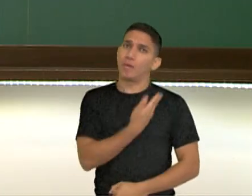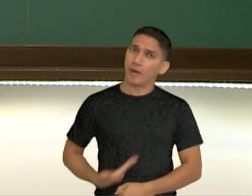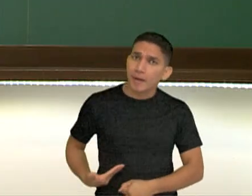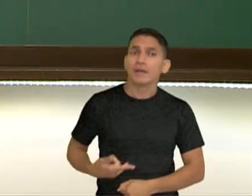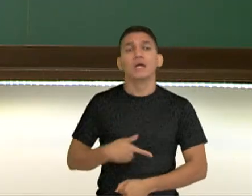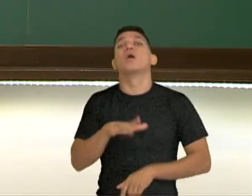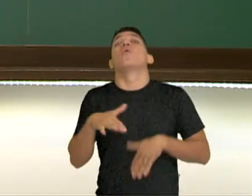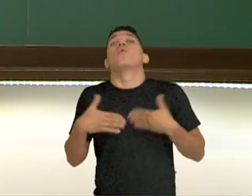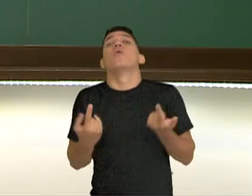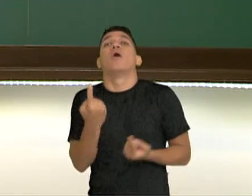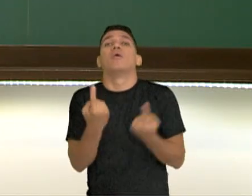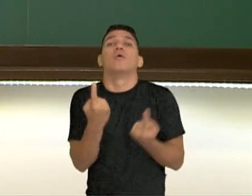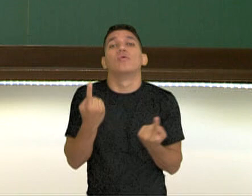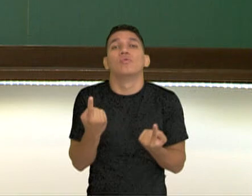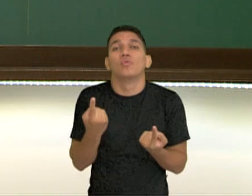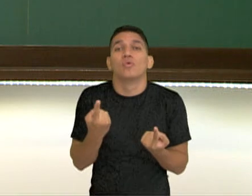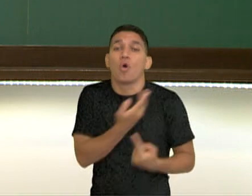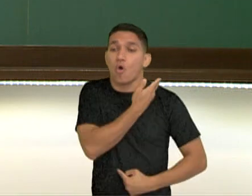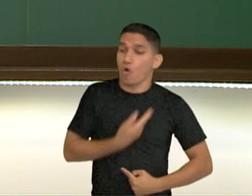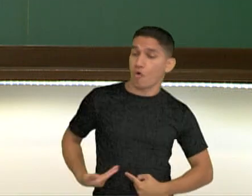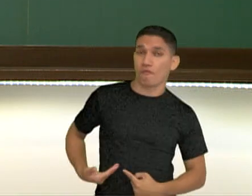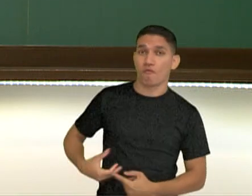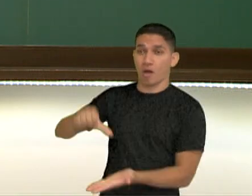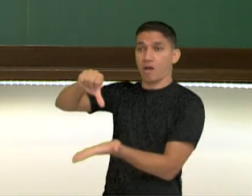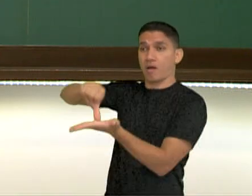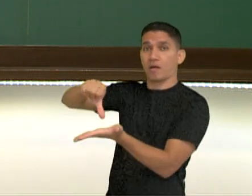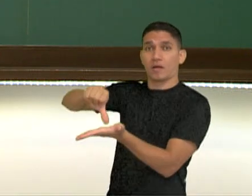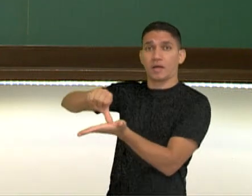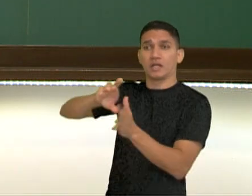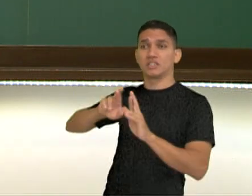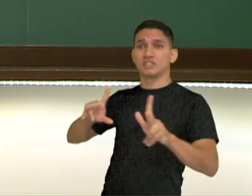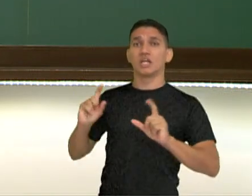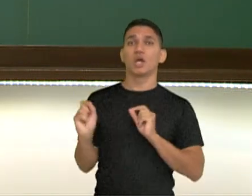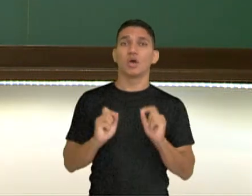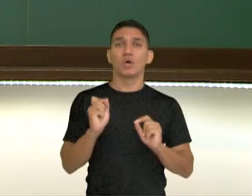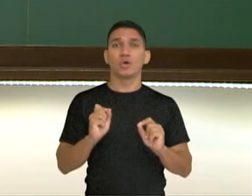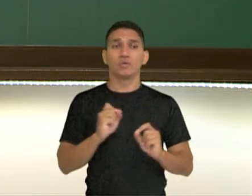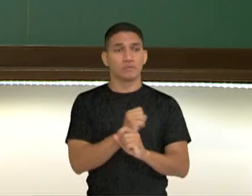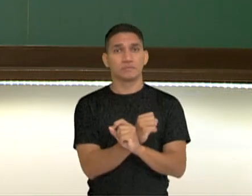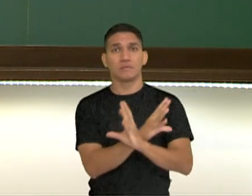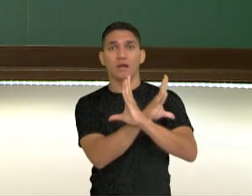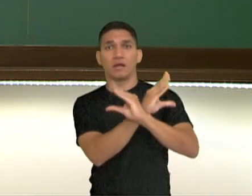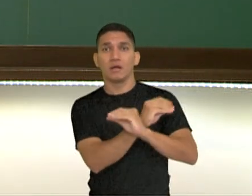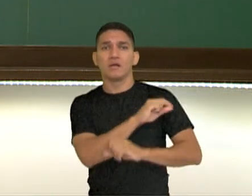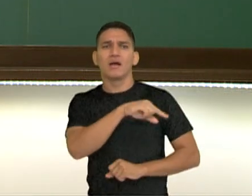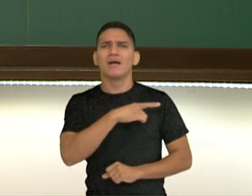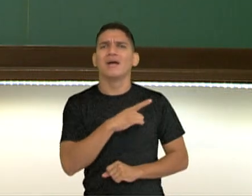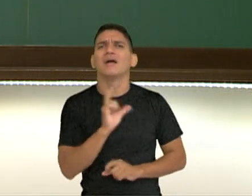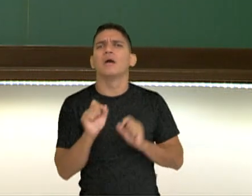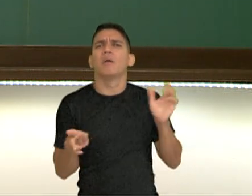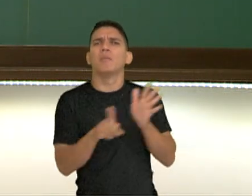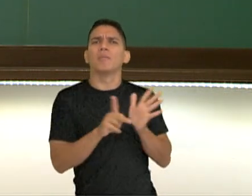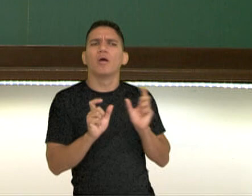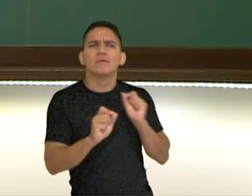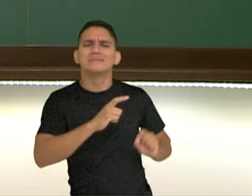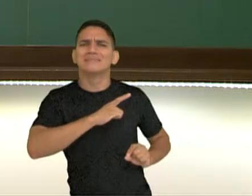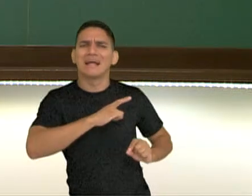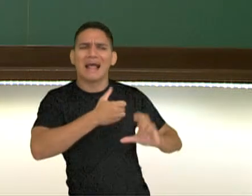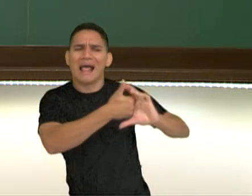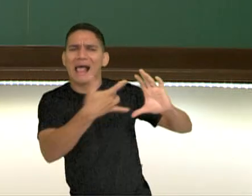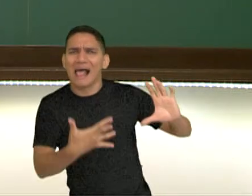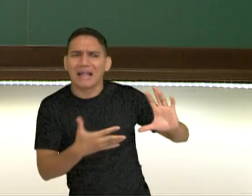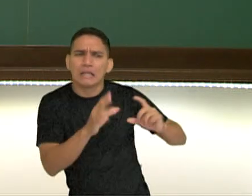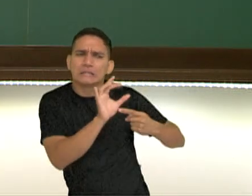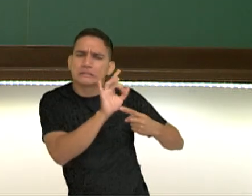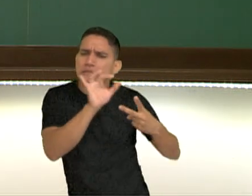era o governo de Atenas, ele era diferente do governo de Esparta. Vão ter características muito peculiares cada um